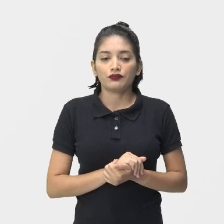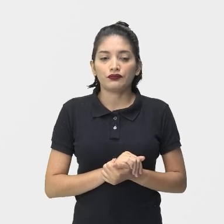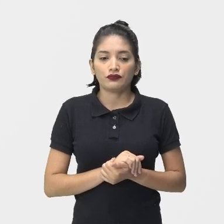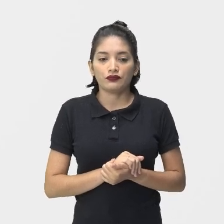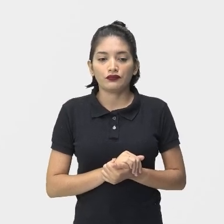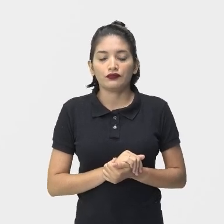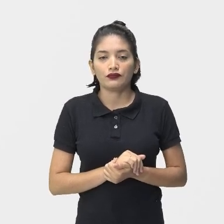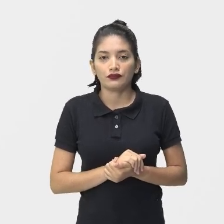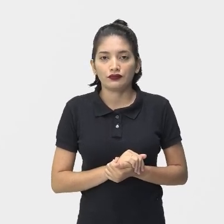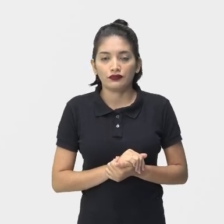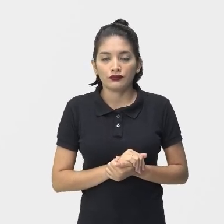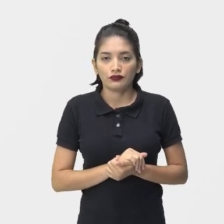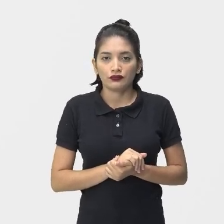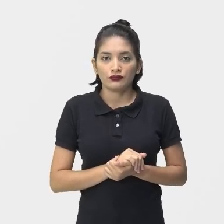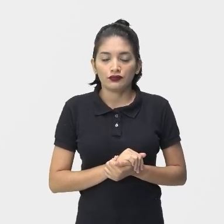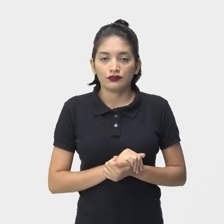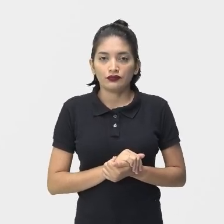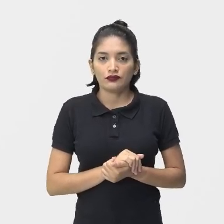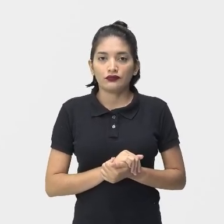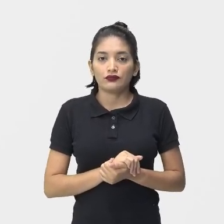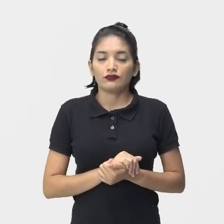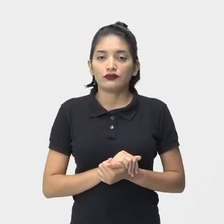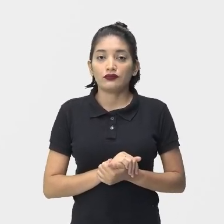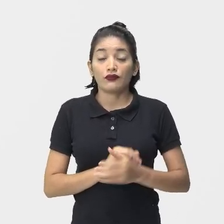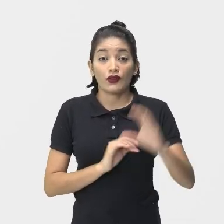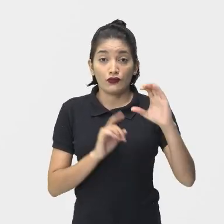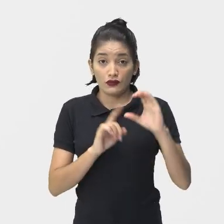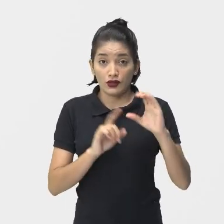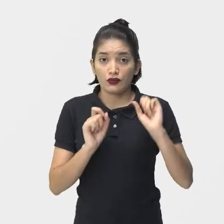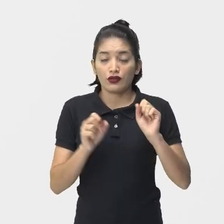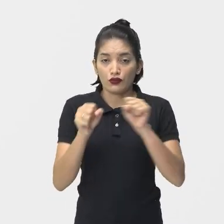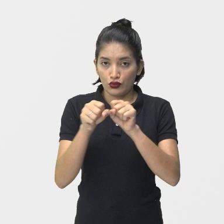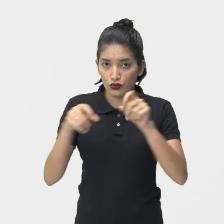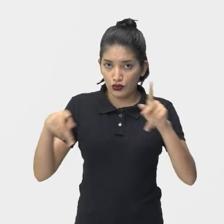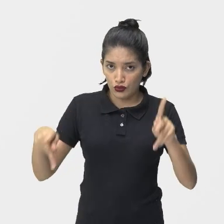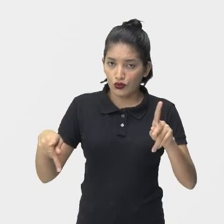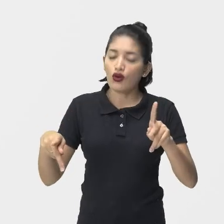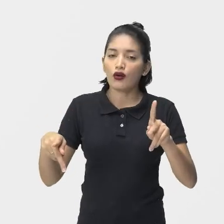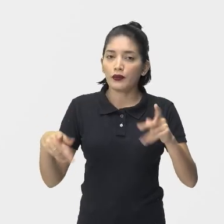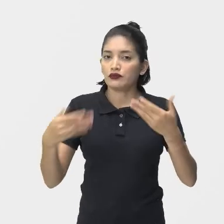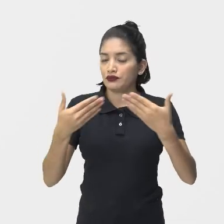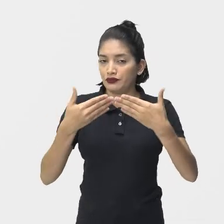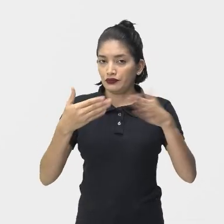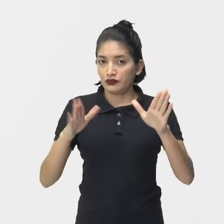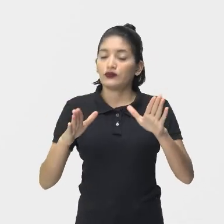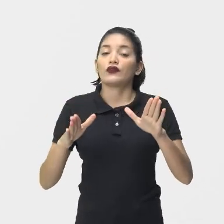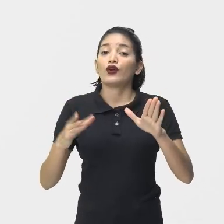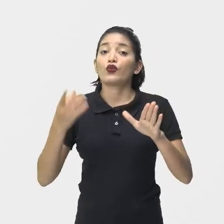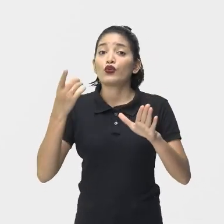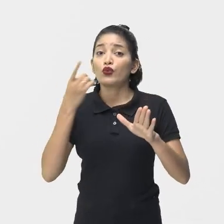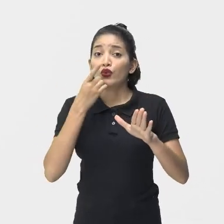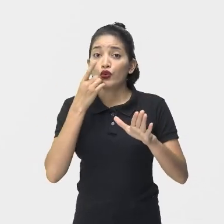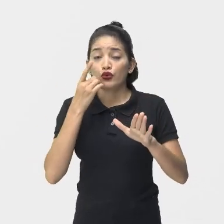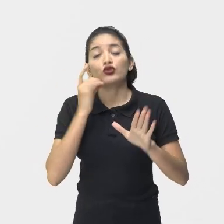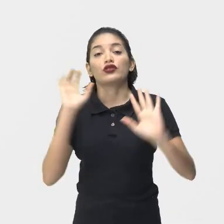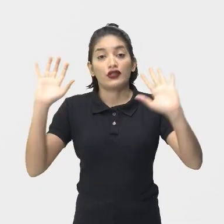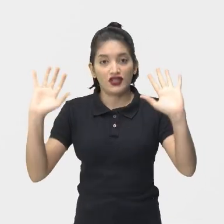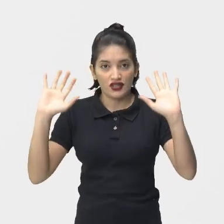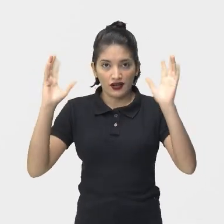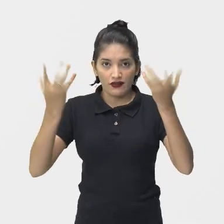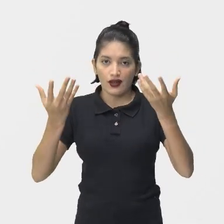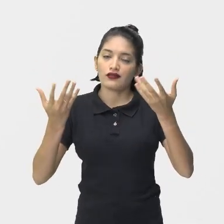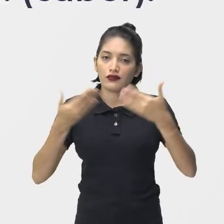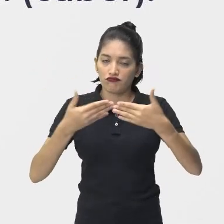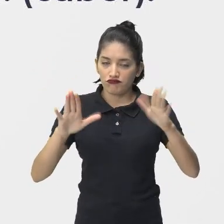abrirá durante os dias festivos. O shopping abrirá durante os dias